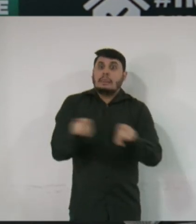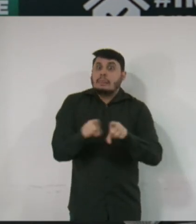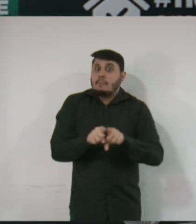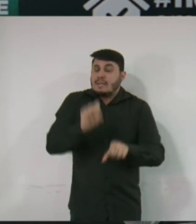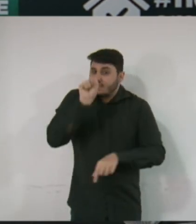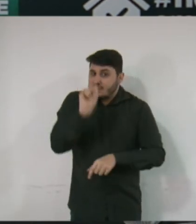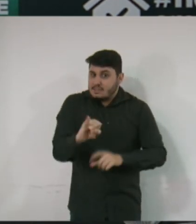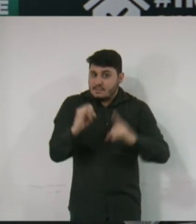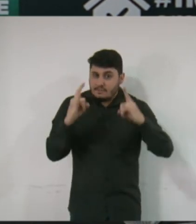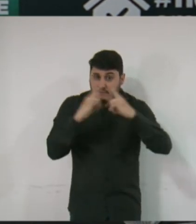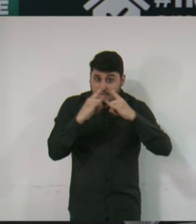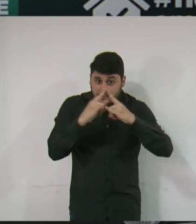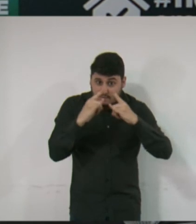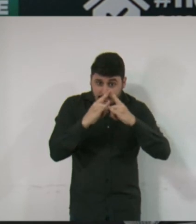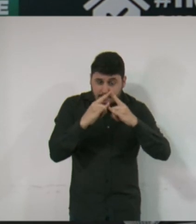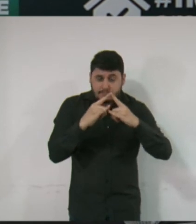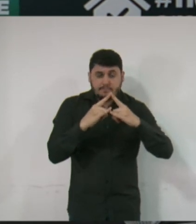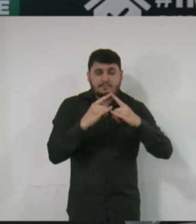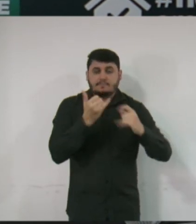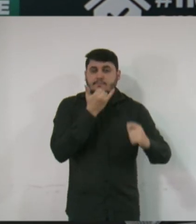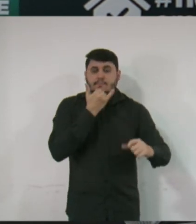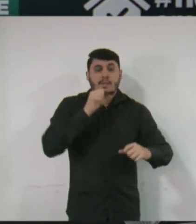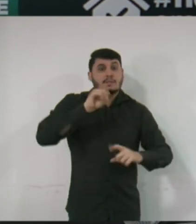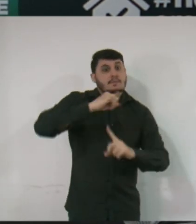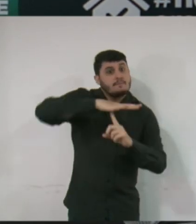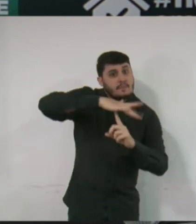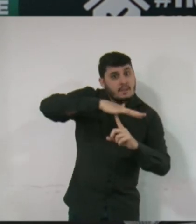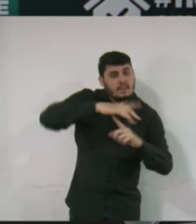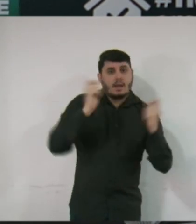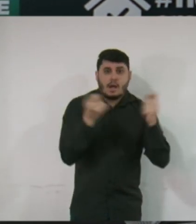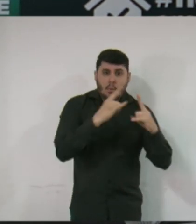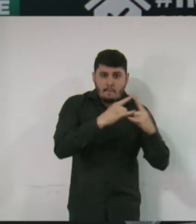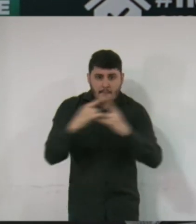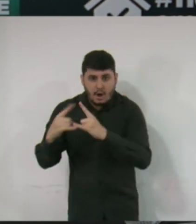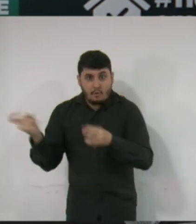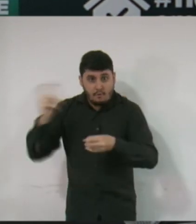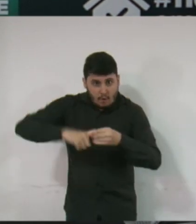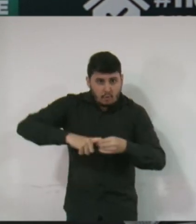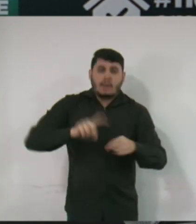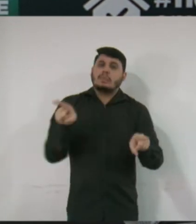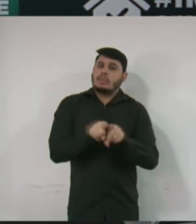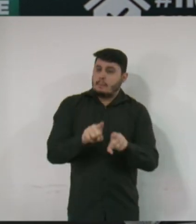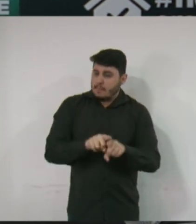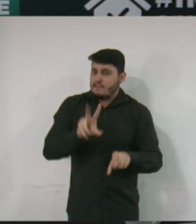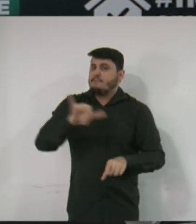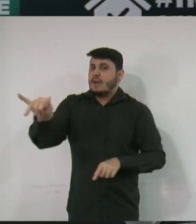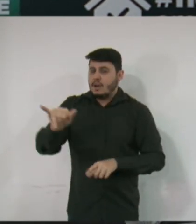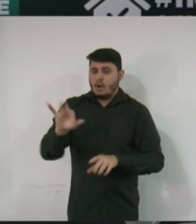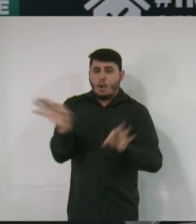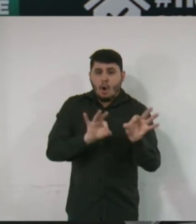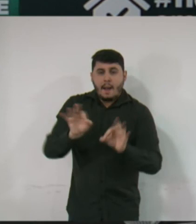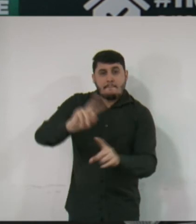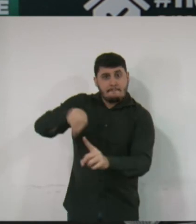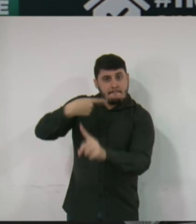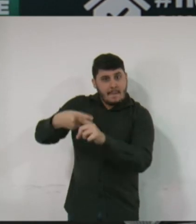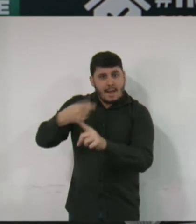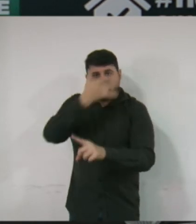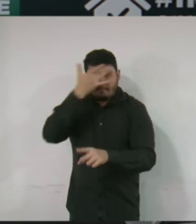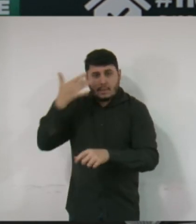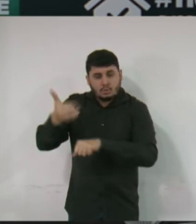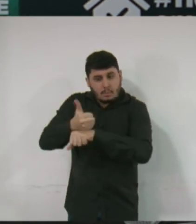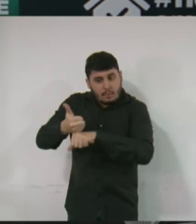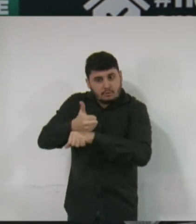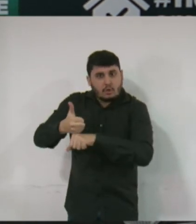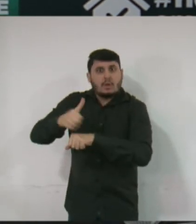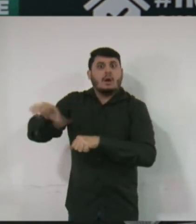possa reforçar essas operações integradas, e eu tenho certeza que a gente vai contar também com a colaboração do cidadão e